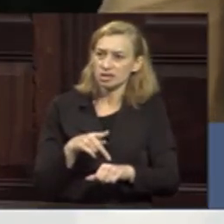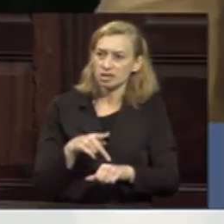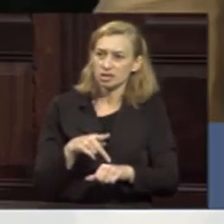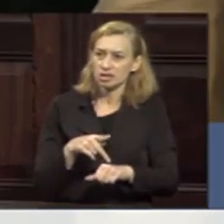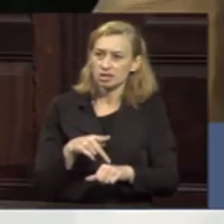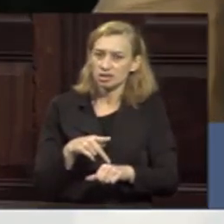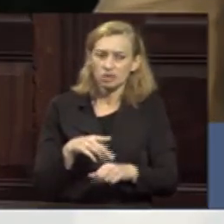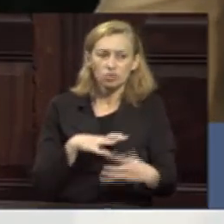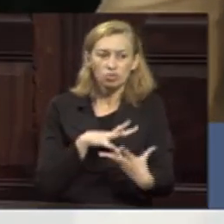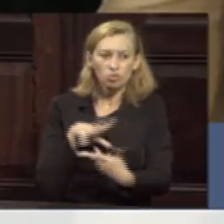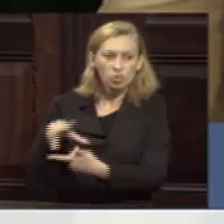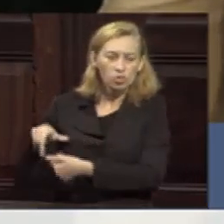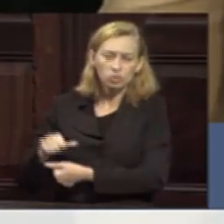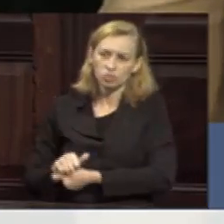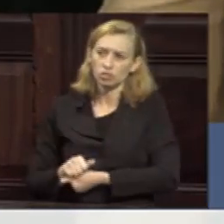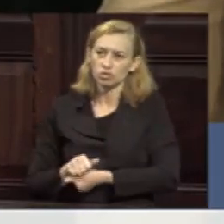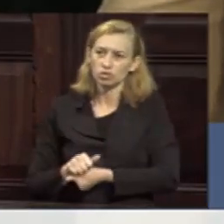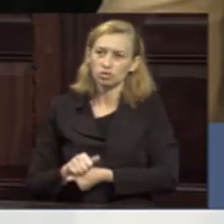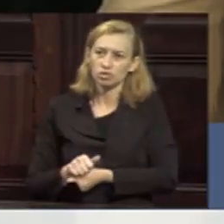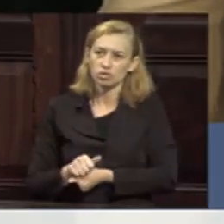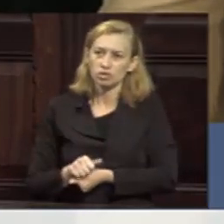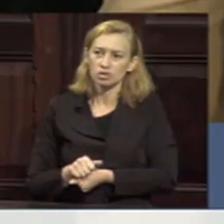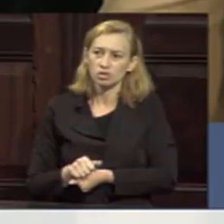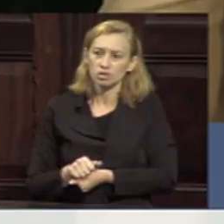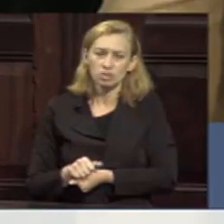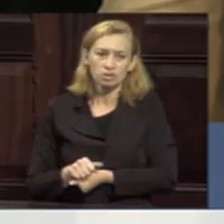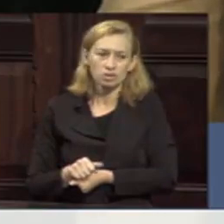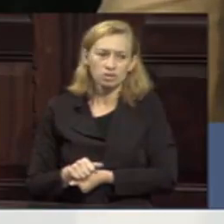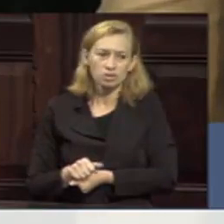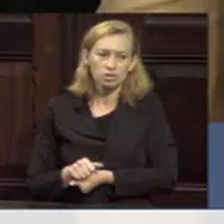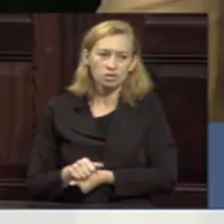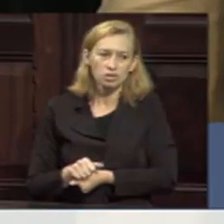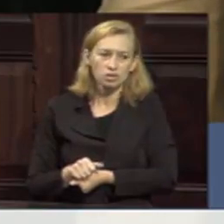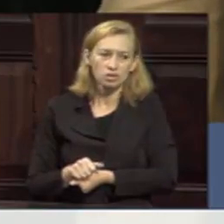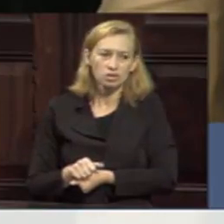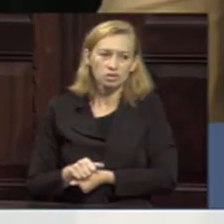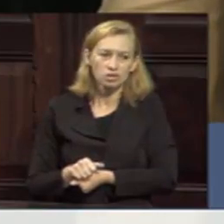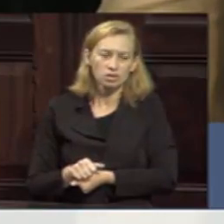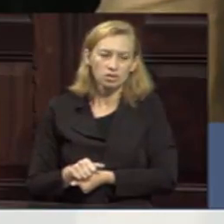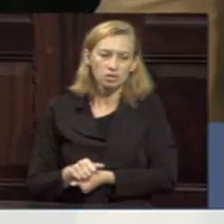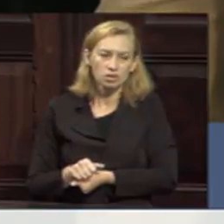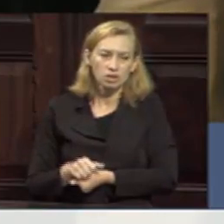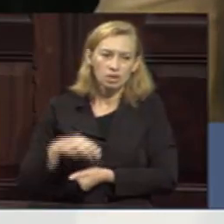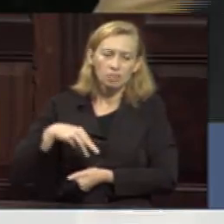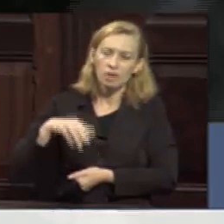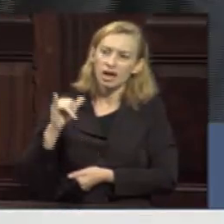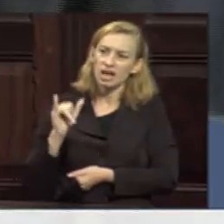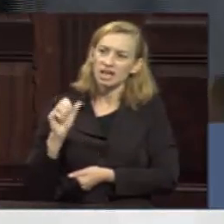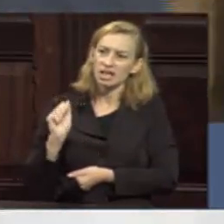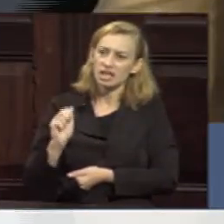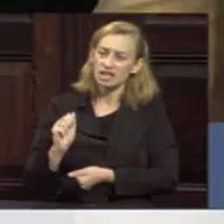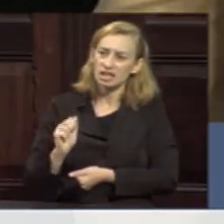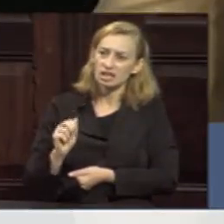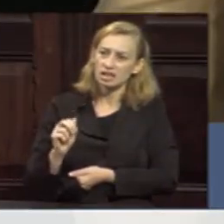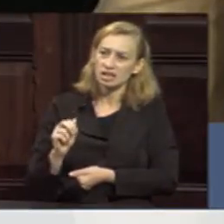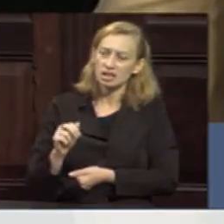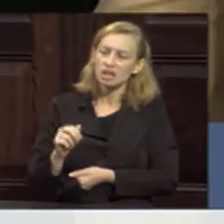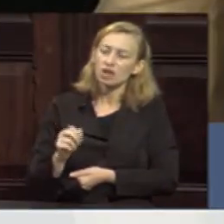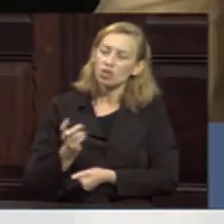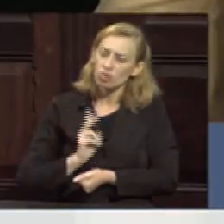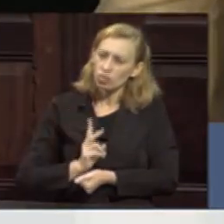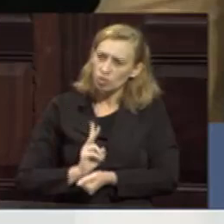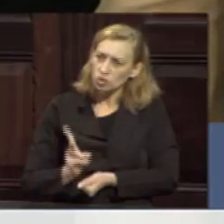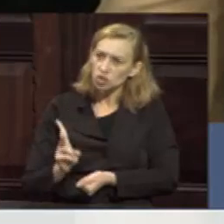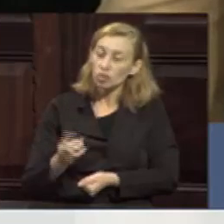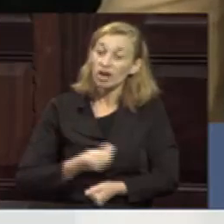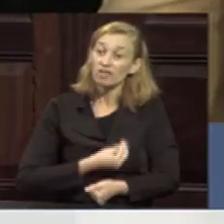Marielle vai continuar viva, porque a luta dela continua na defesa dos pobres, na